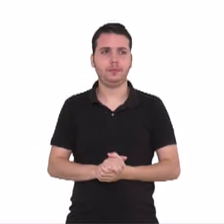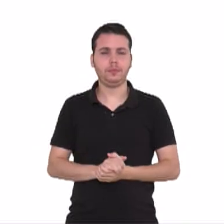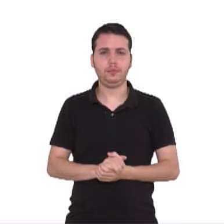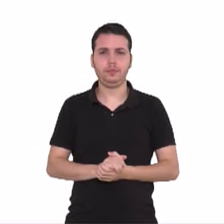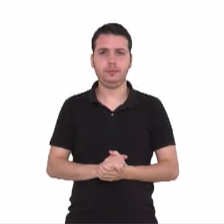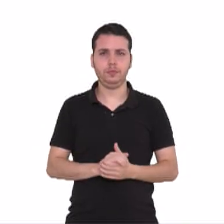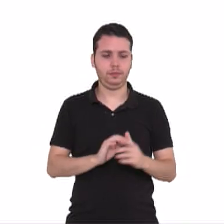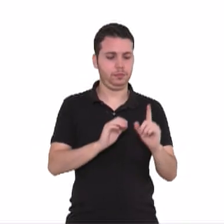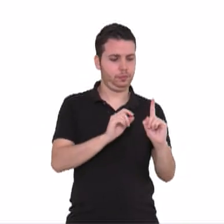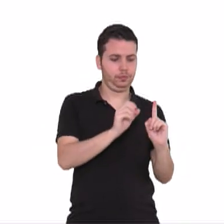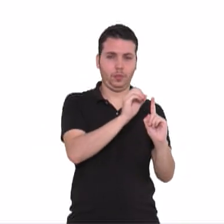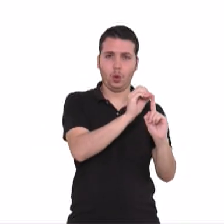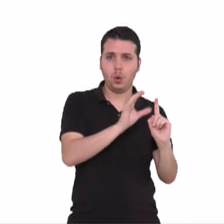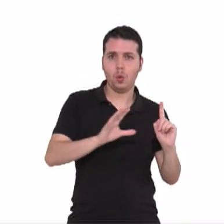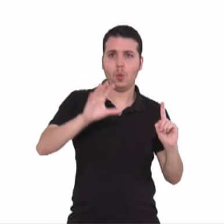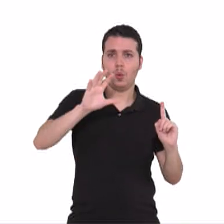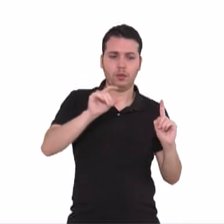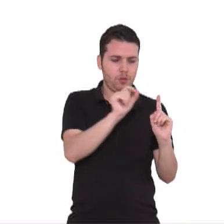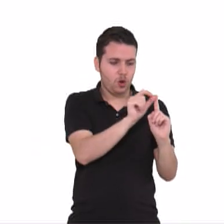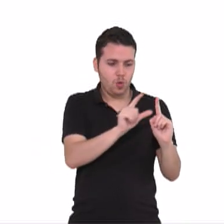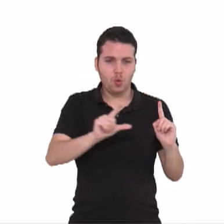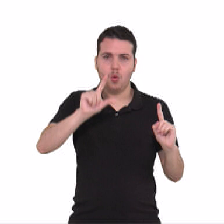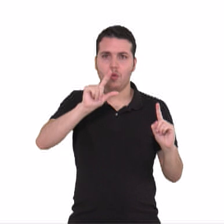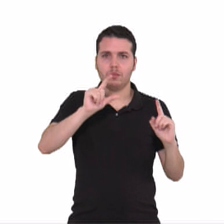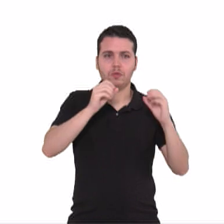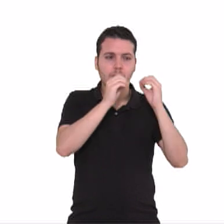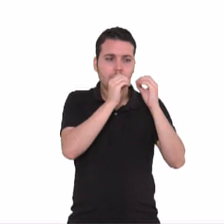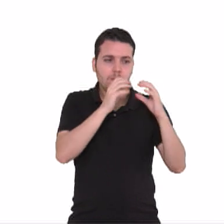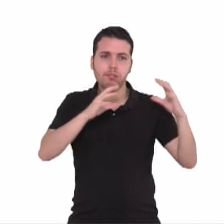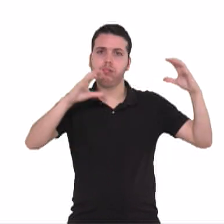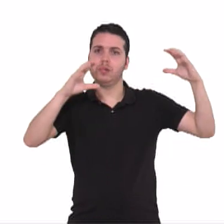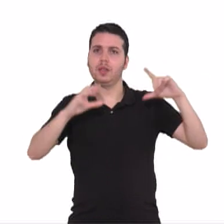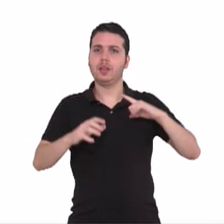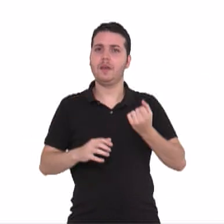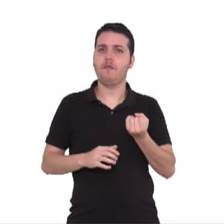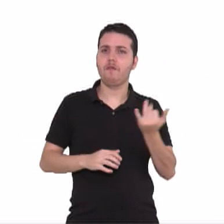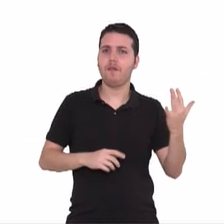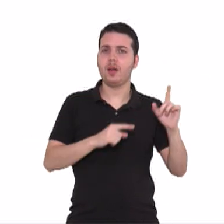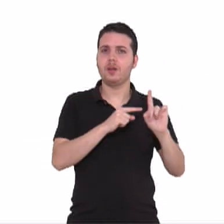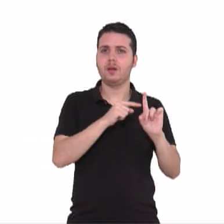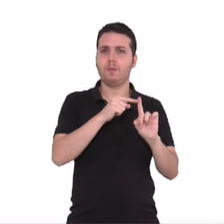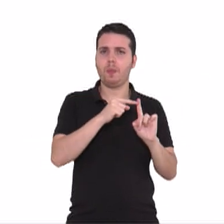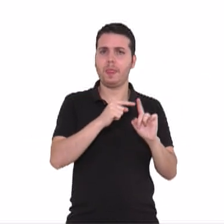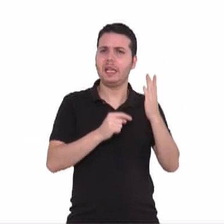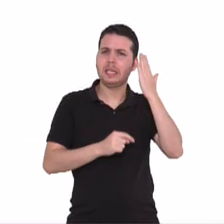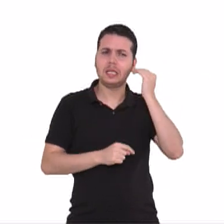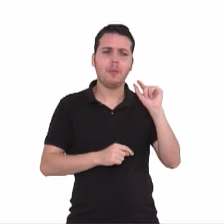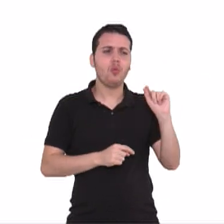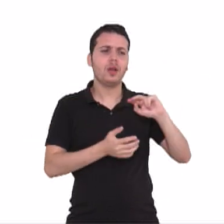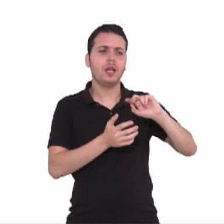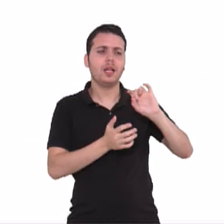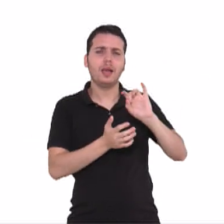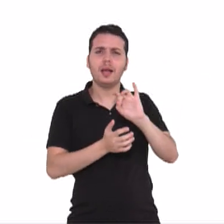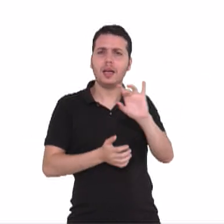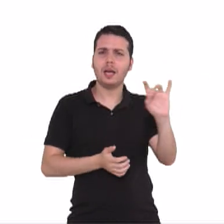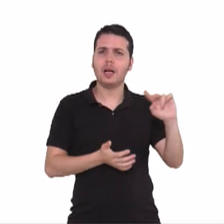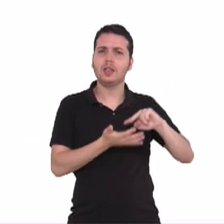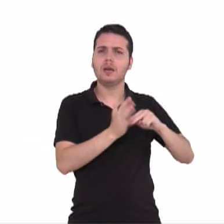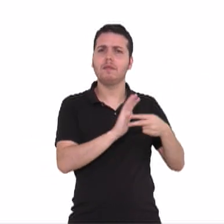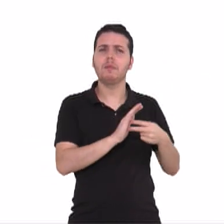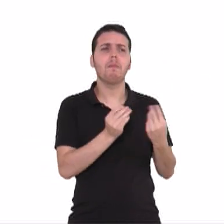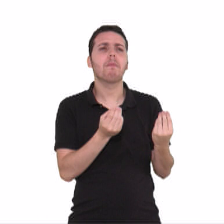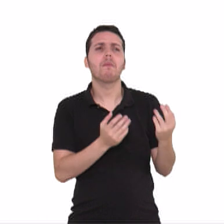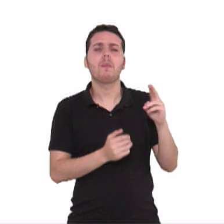Os balões. Se sabe que existem vários tipos de balões, mas você sabe o que cada um significa? E para que eles